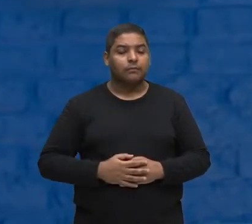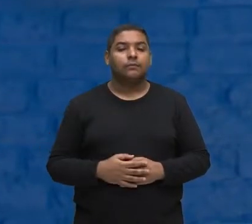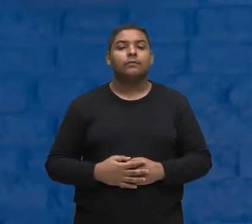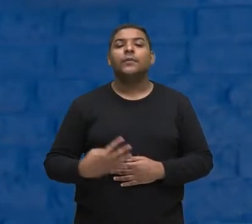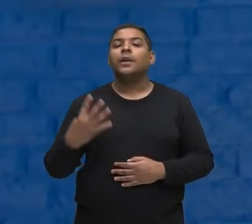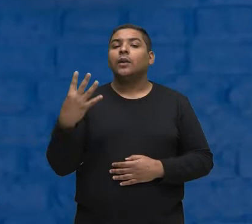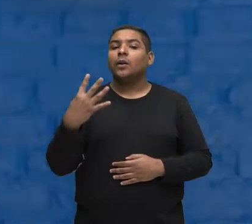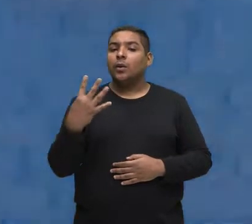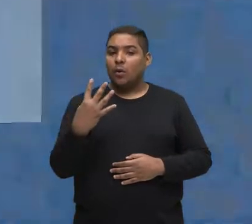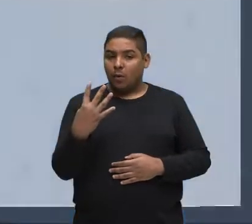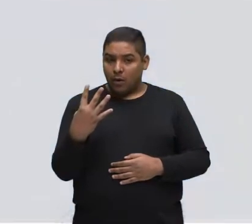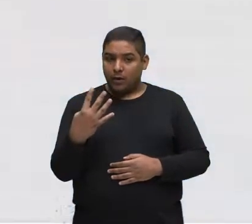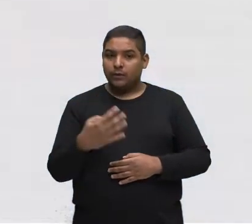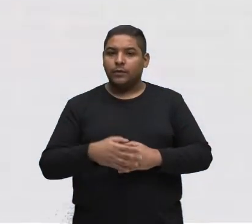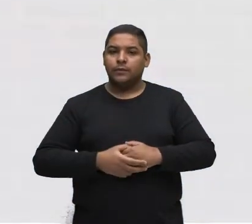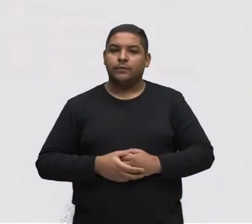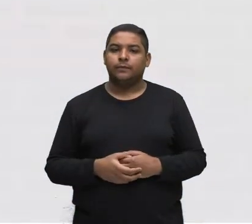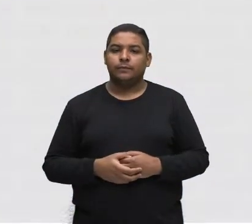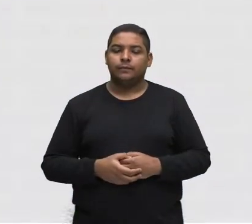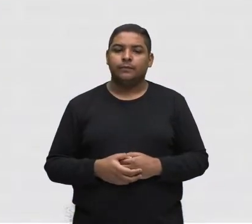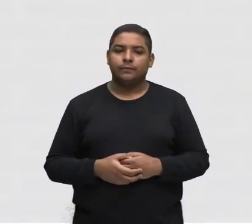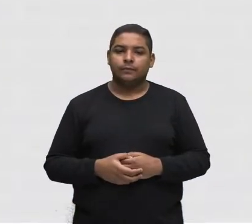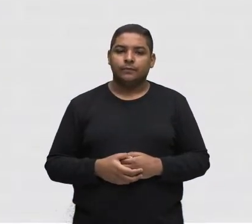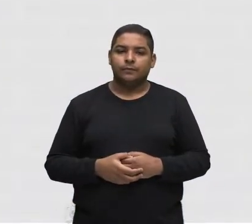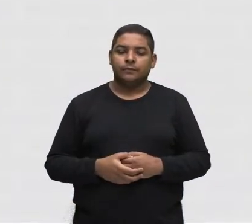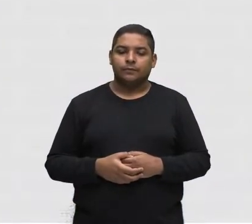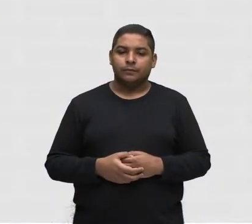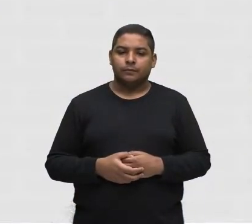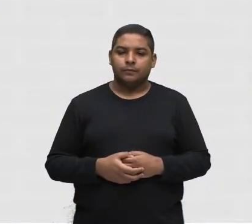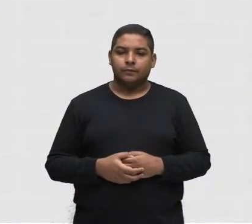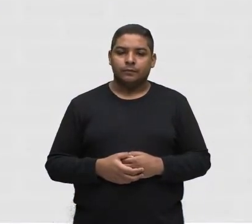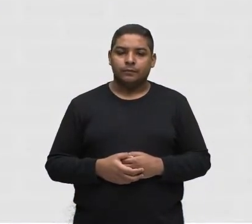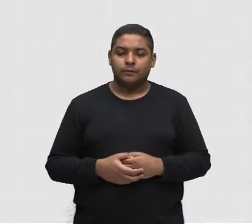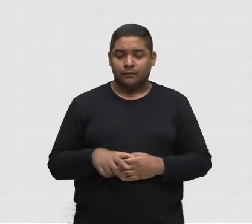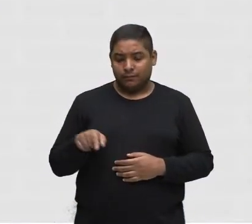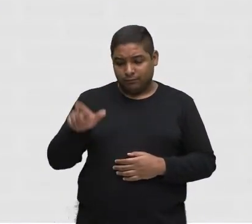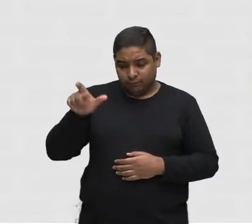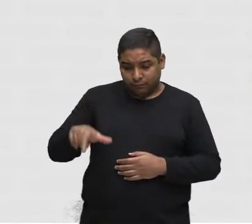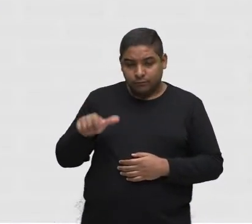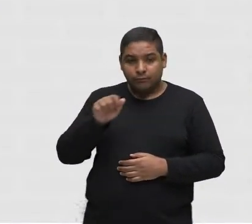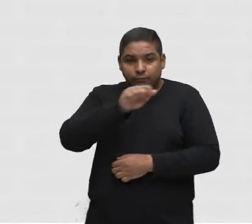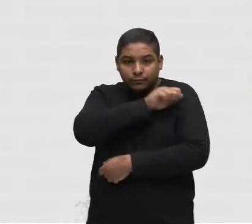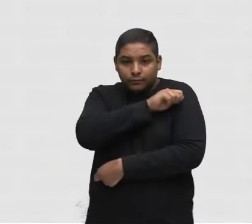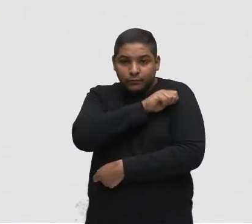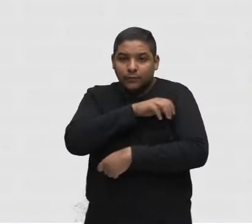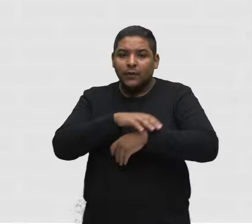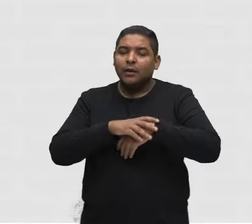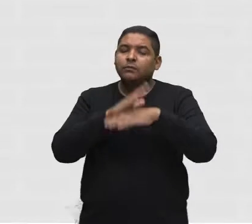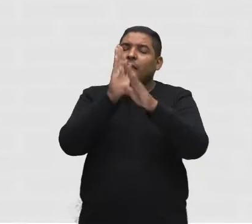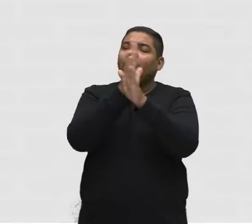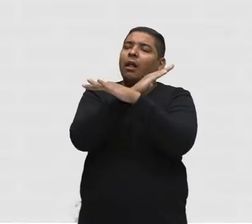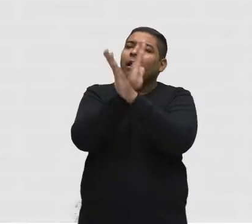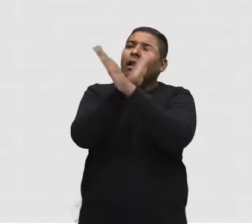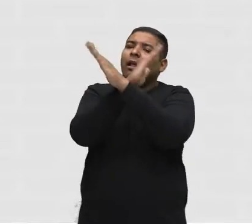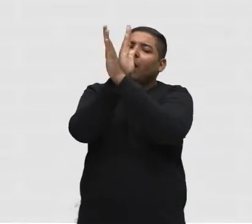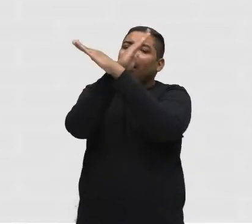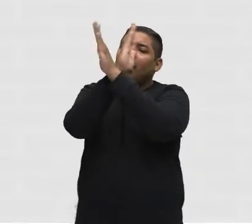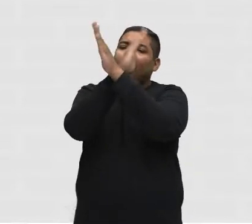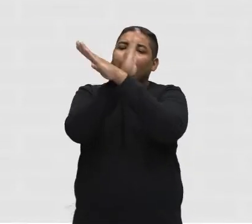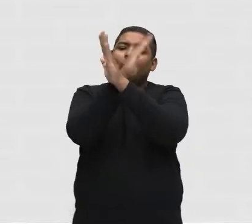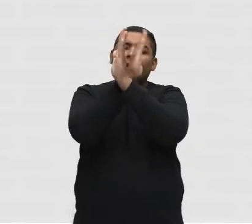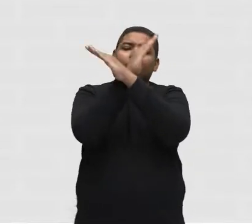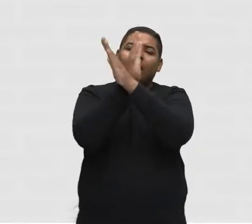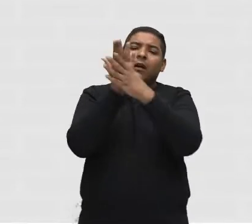do 4º ano. A ficha do 4º ano diz: o Ricardo anda muito distraído,